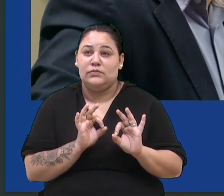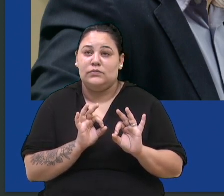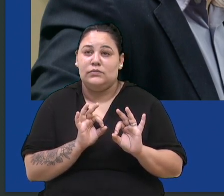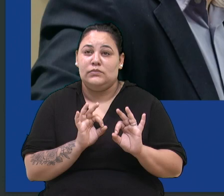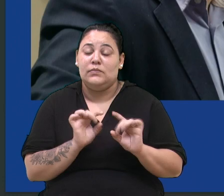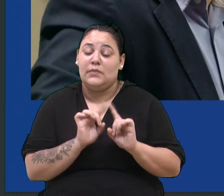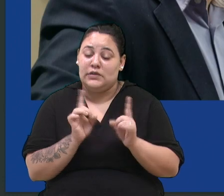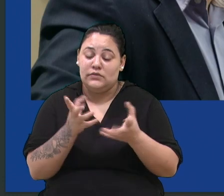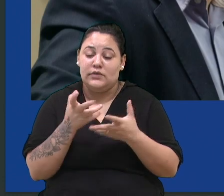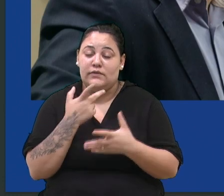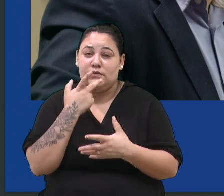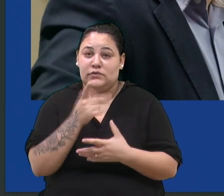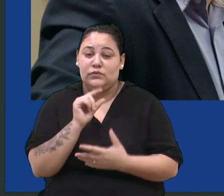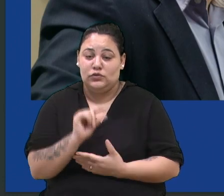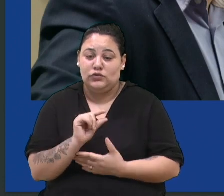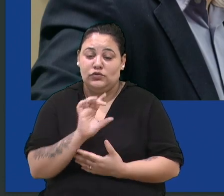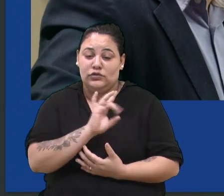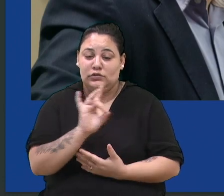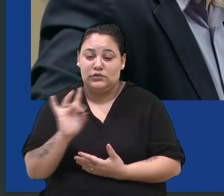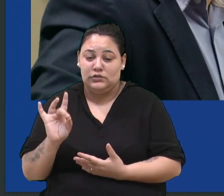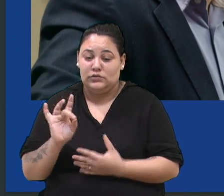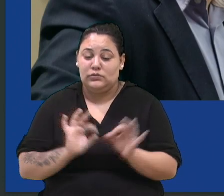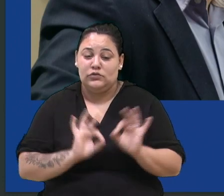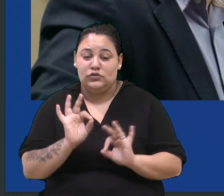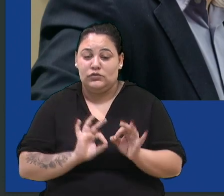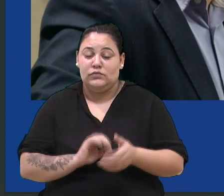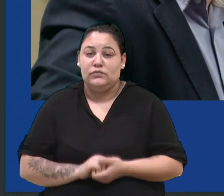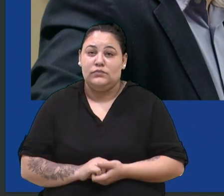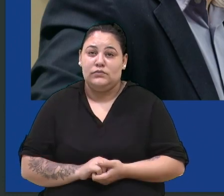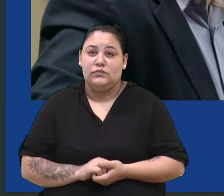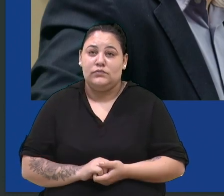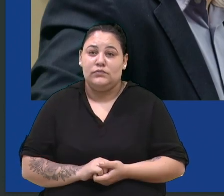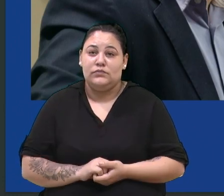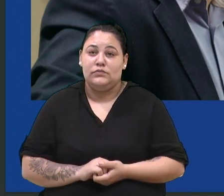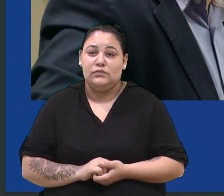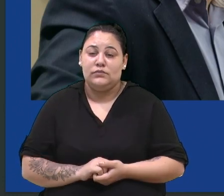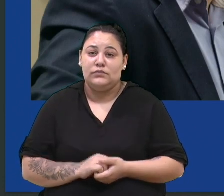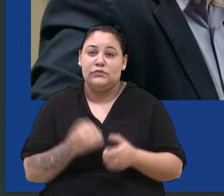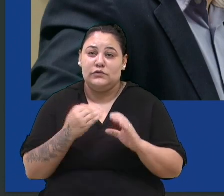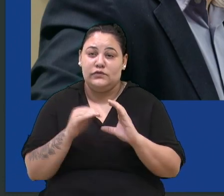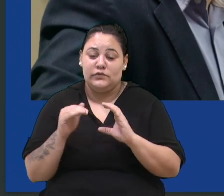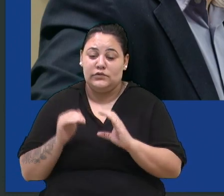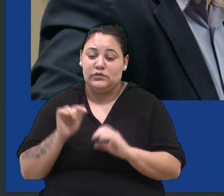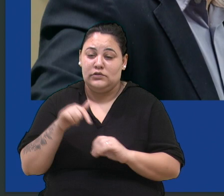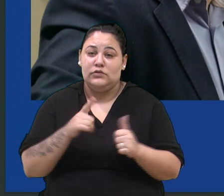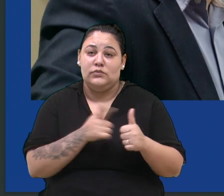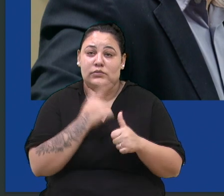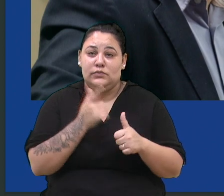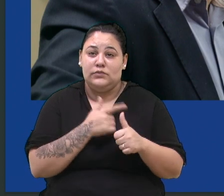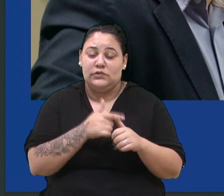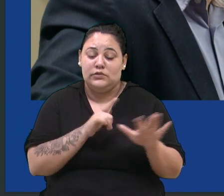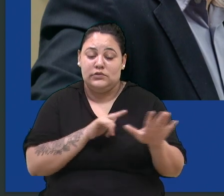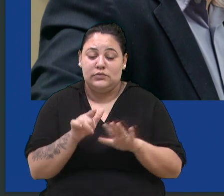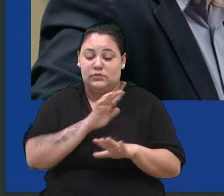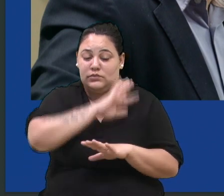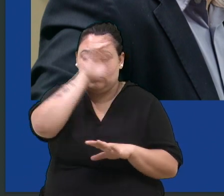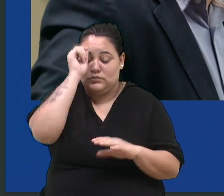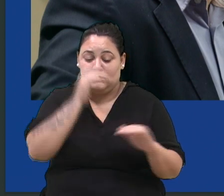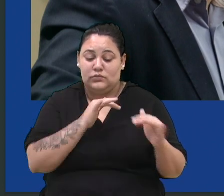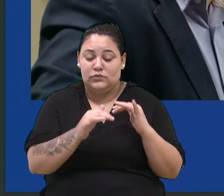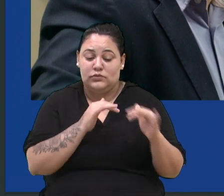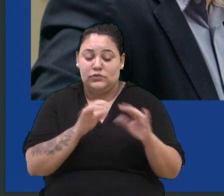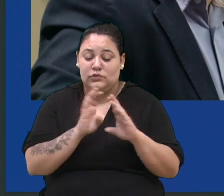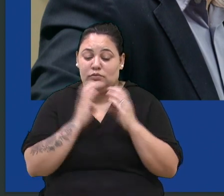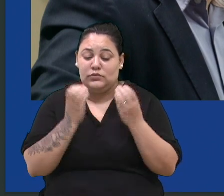gostaria de falar um pouco desses projetos encaminhados aqui. O primeiro, a Semana Municipal do Movimento Comunitário, não podia